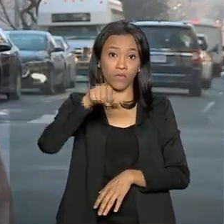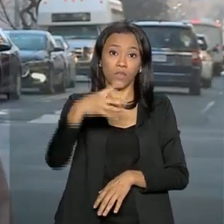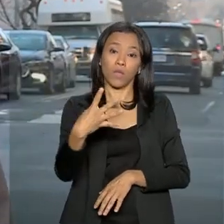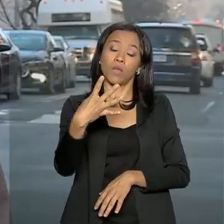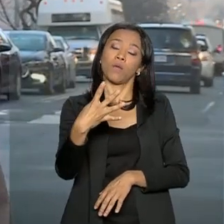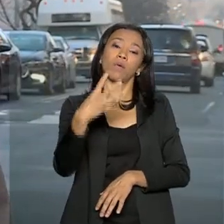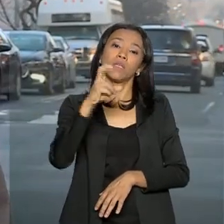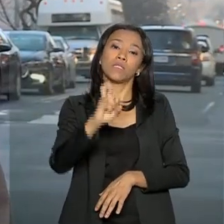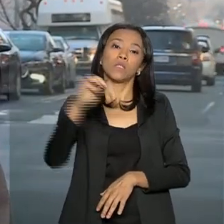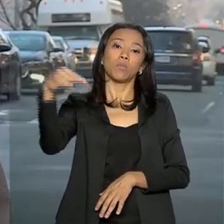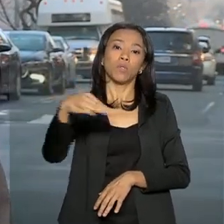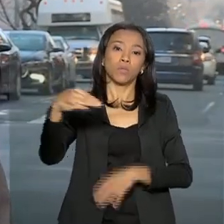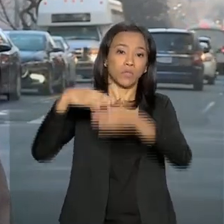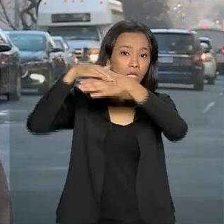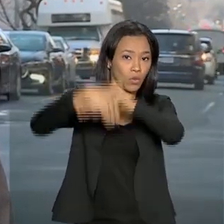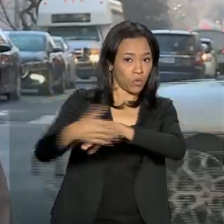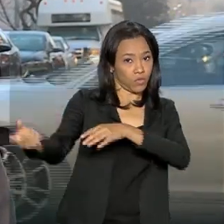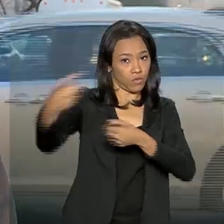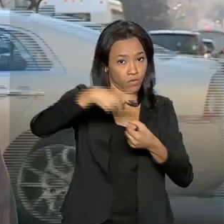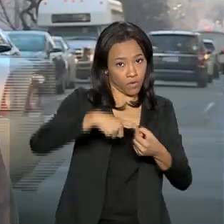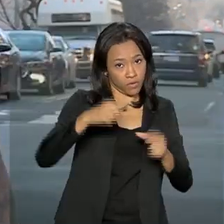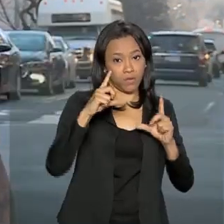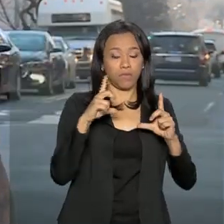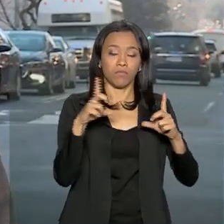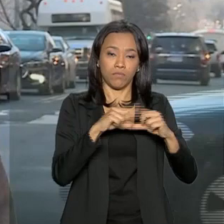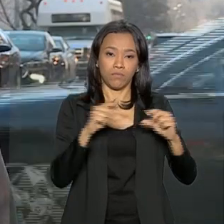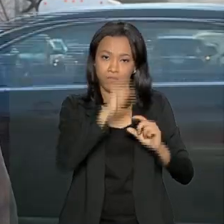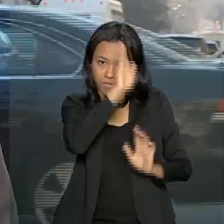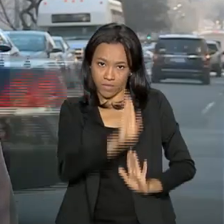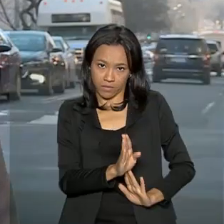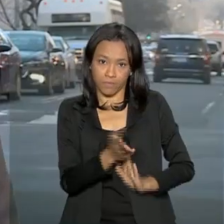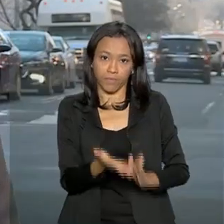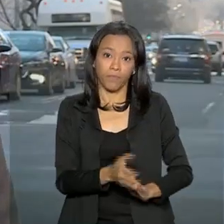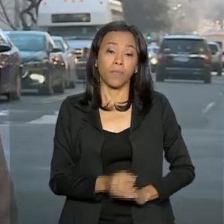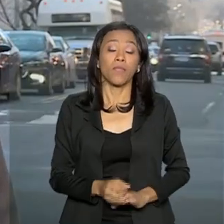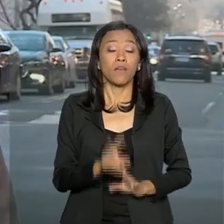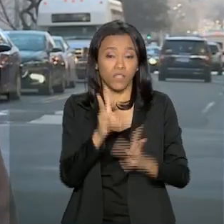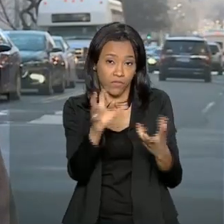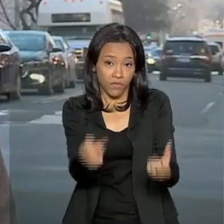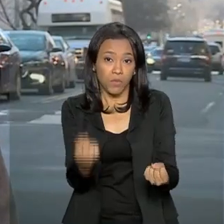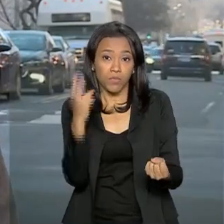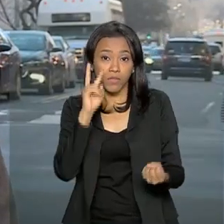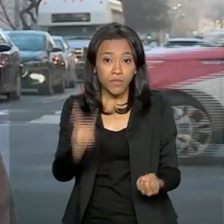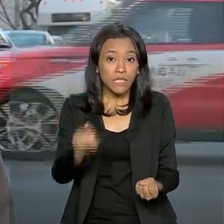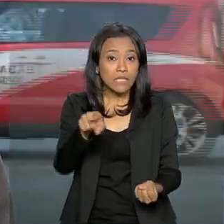21h45, horário local. Nós vamos acompanhar esse encontro histórico e